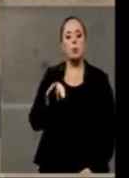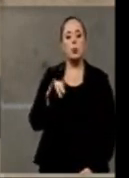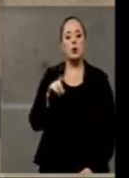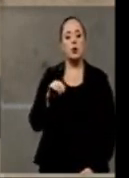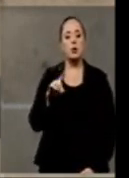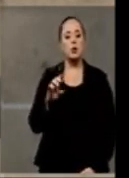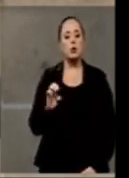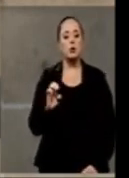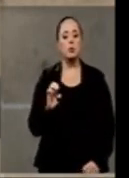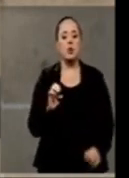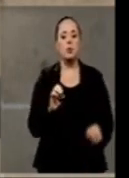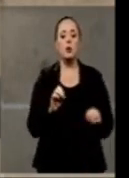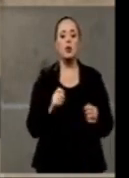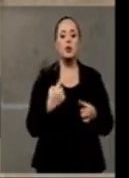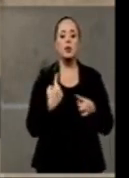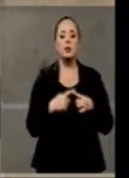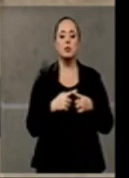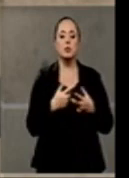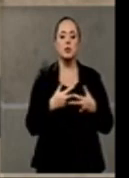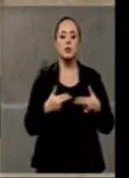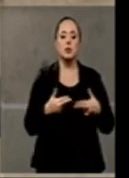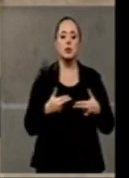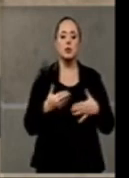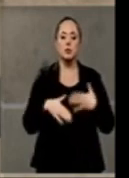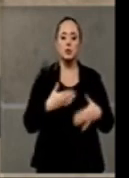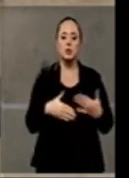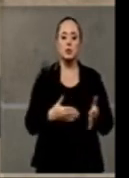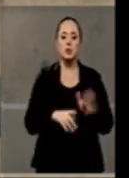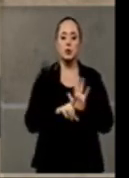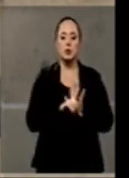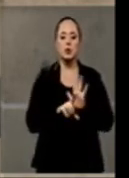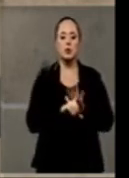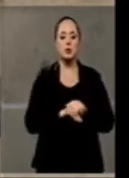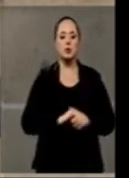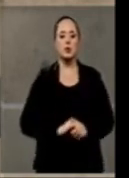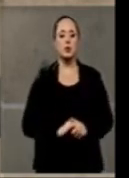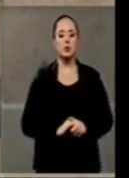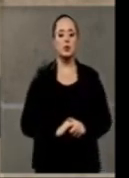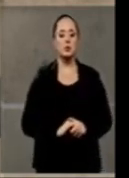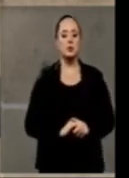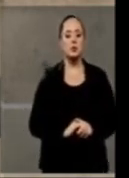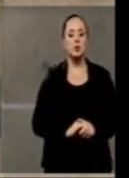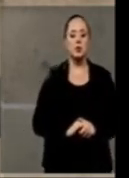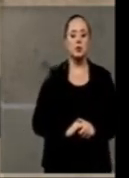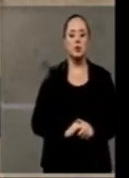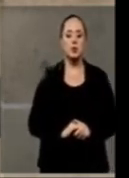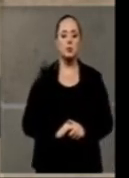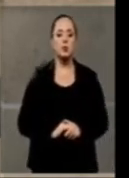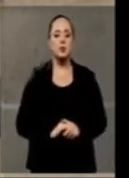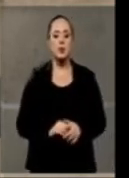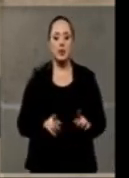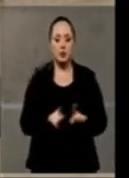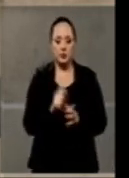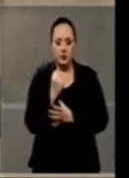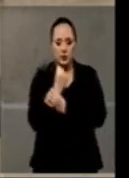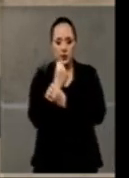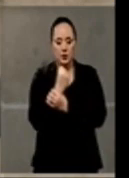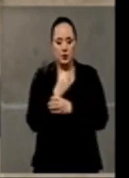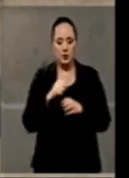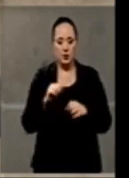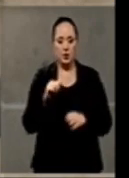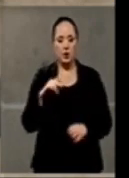apenas expressam o processo legal com a garantia da ampla defesa e do